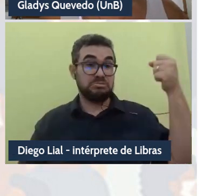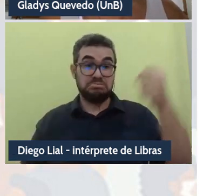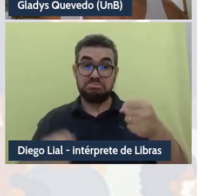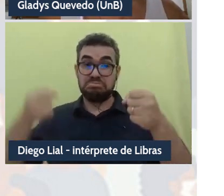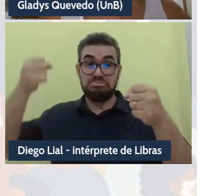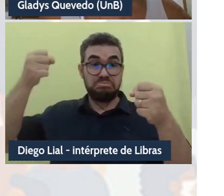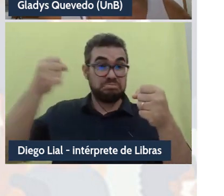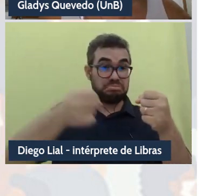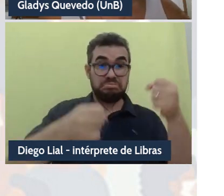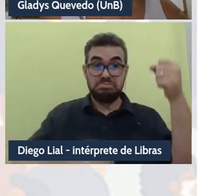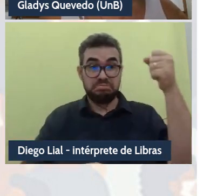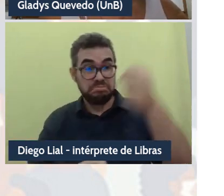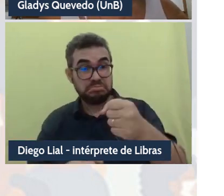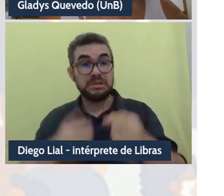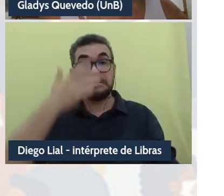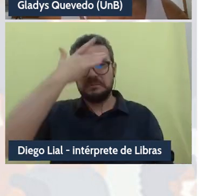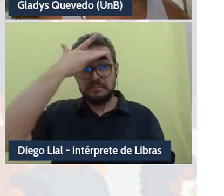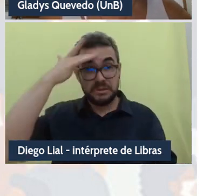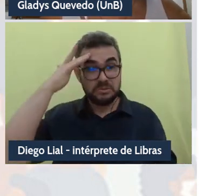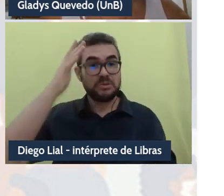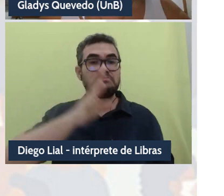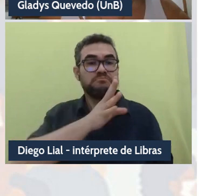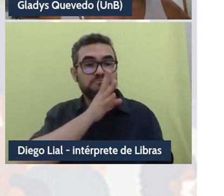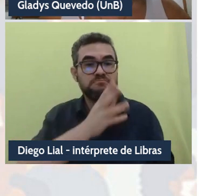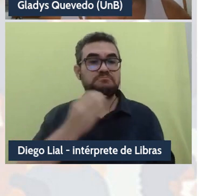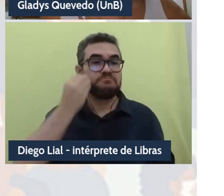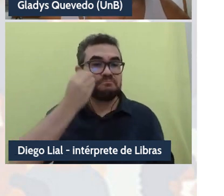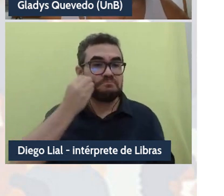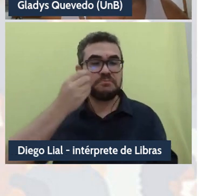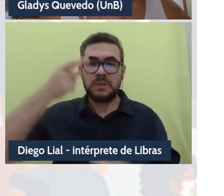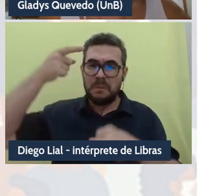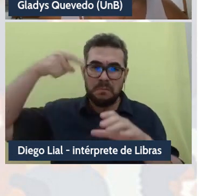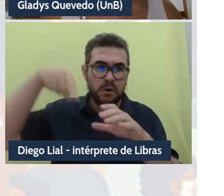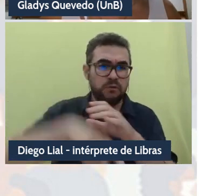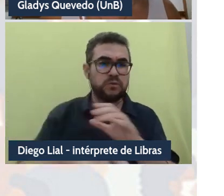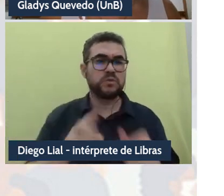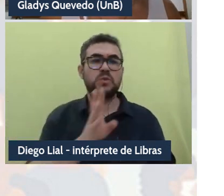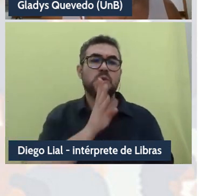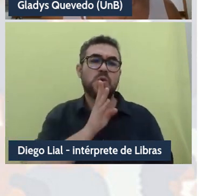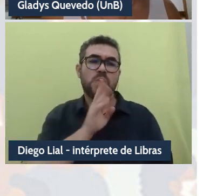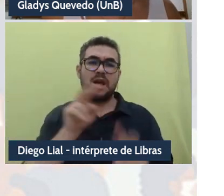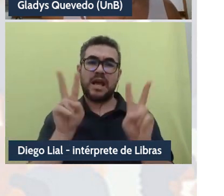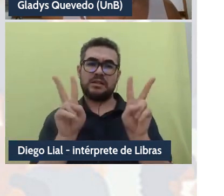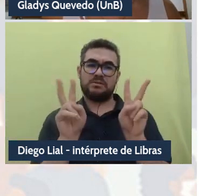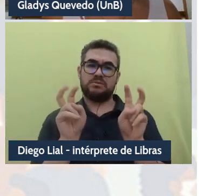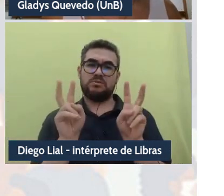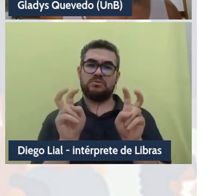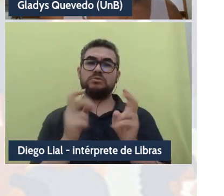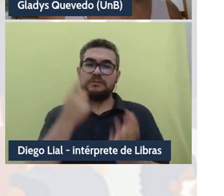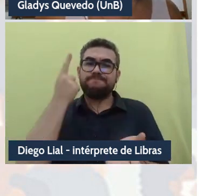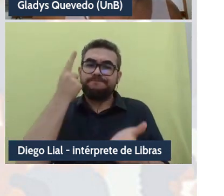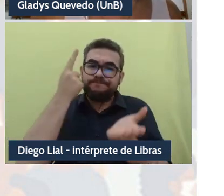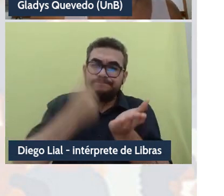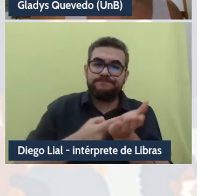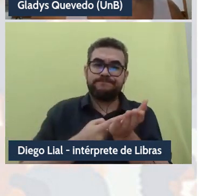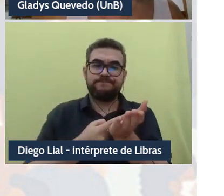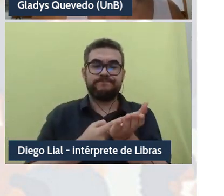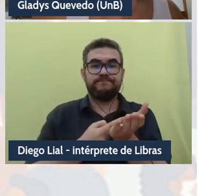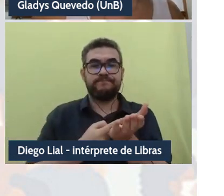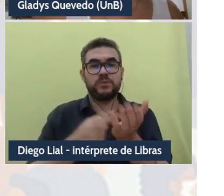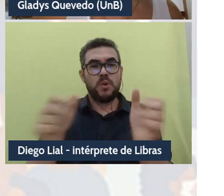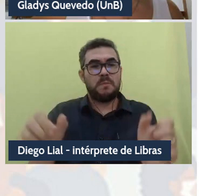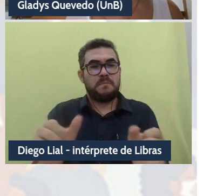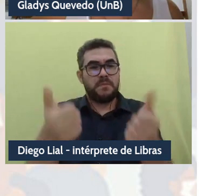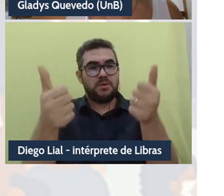têm um comprometimento, de fato, com a melhoria educacional da escola pública. Bom, eu